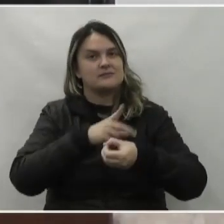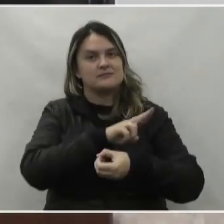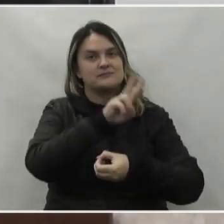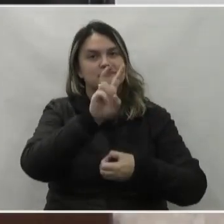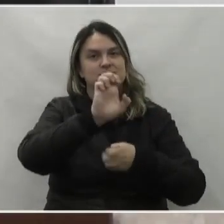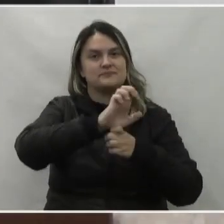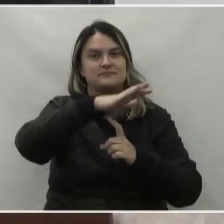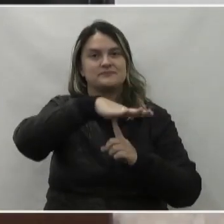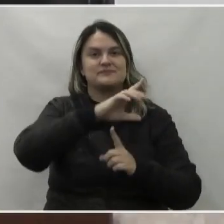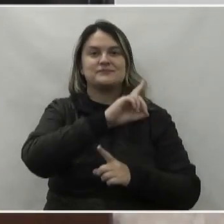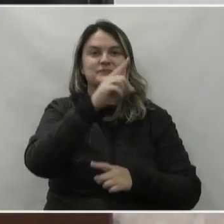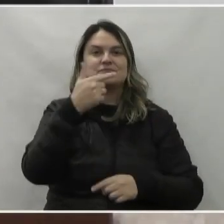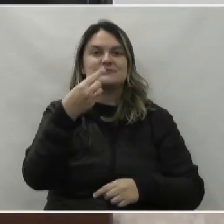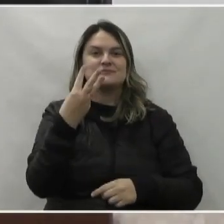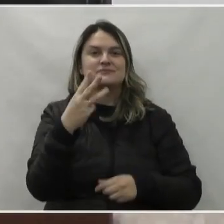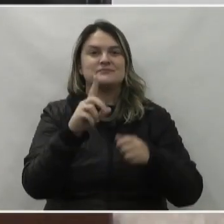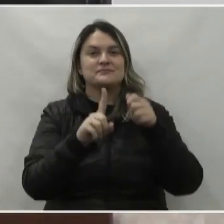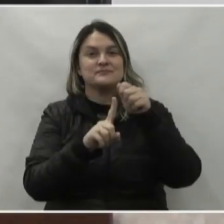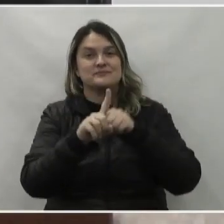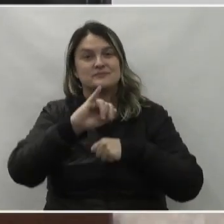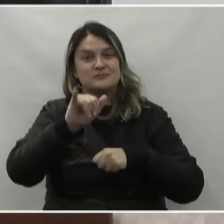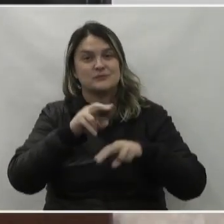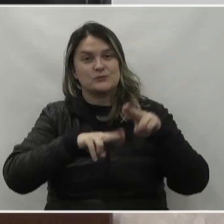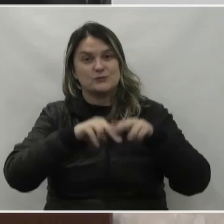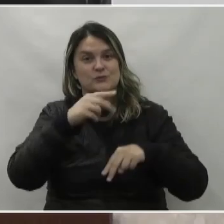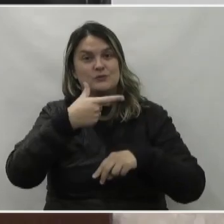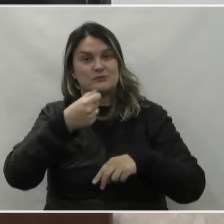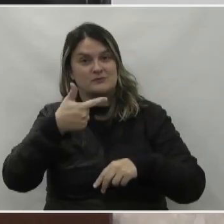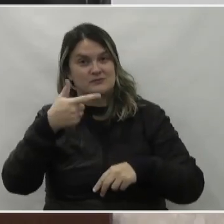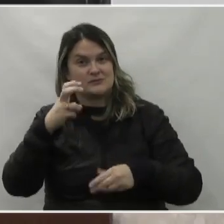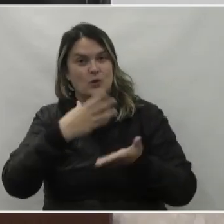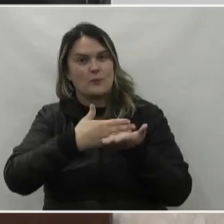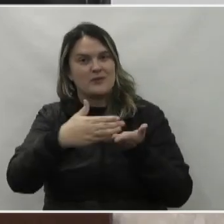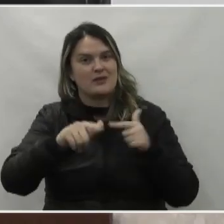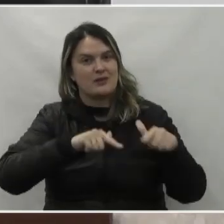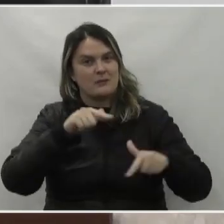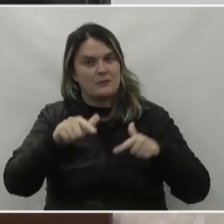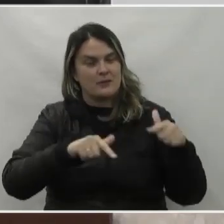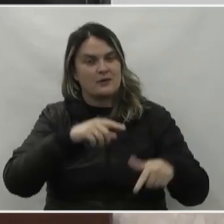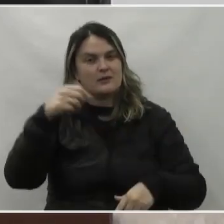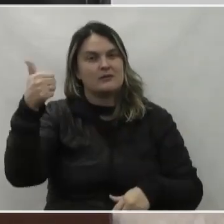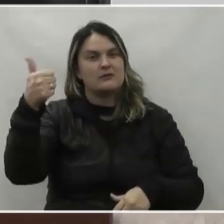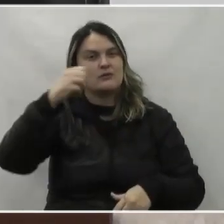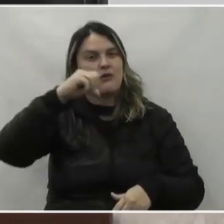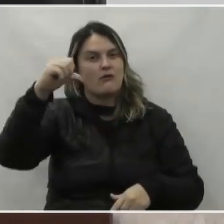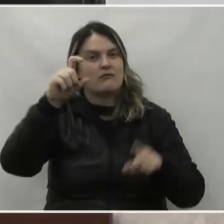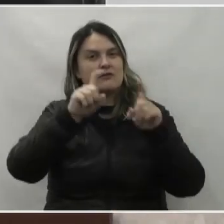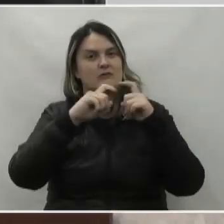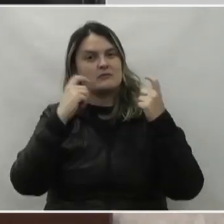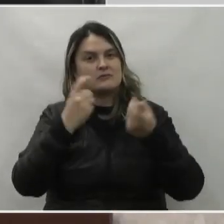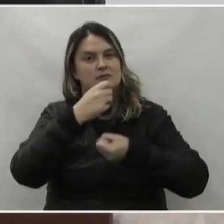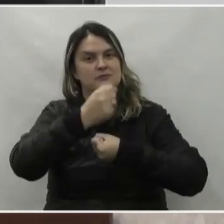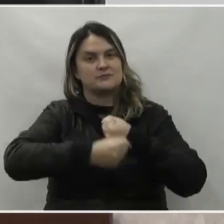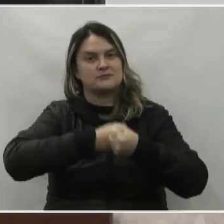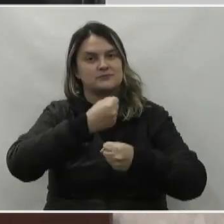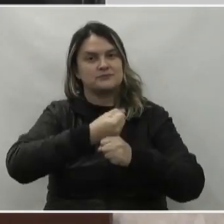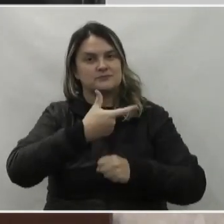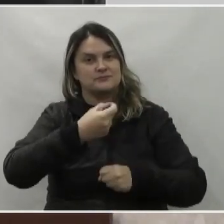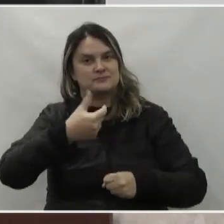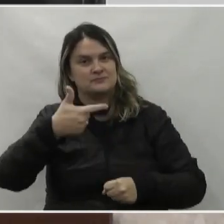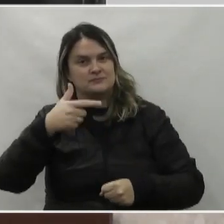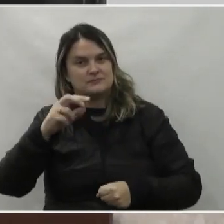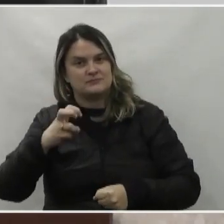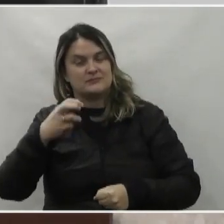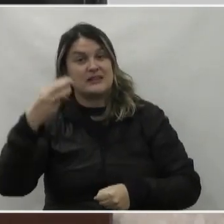Estado do Paraná, do dia 23 de junho de 2025. Declaro abertos os trabalhos da 19ª reunião ordinária do exercício 2025